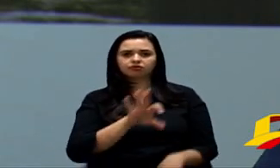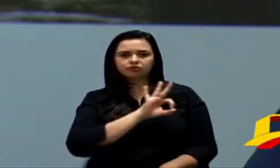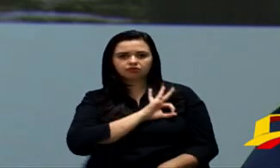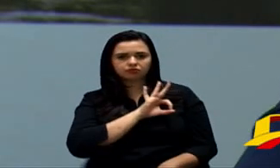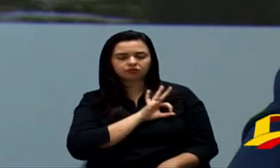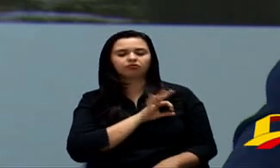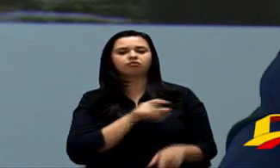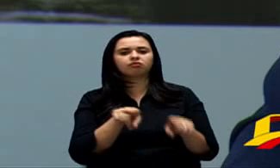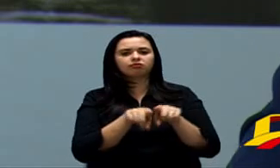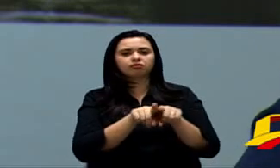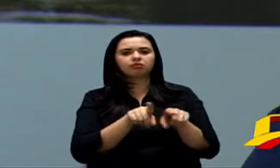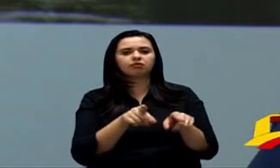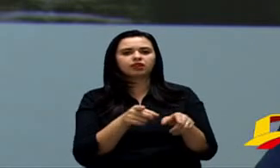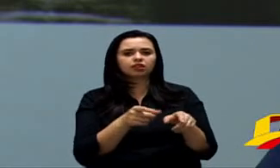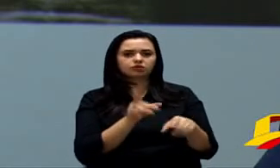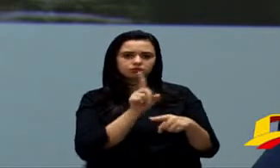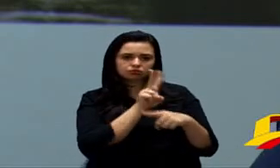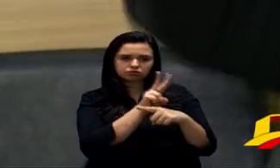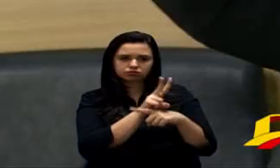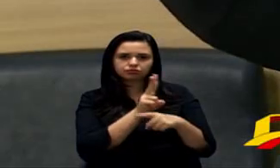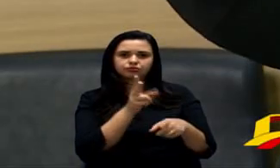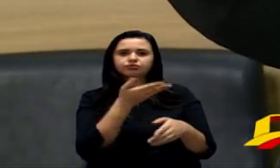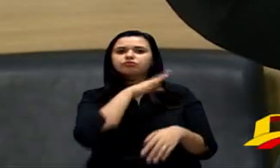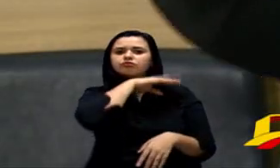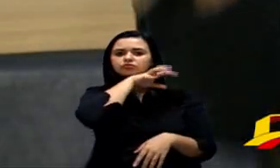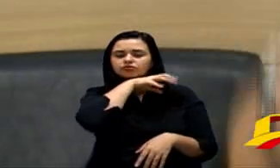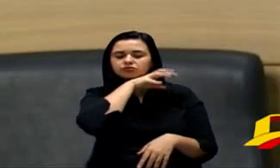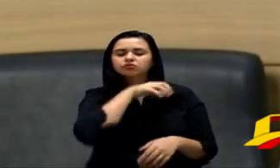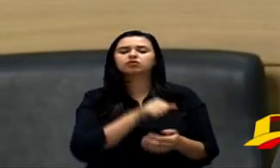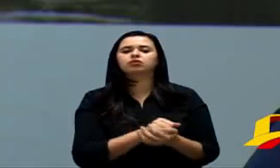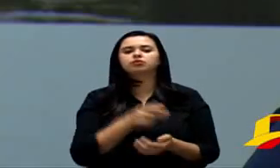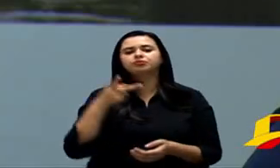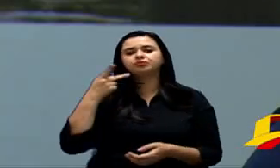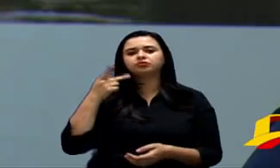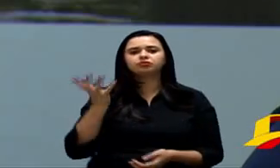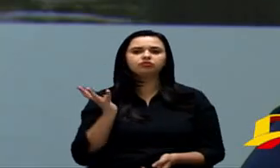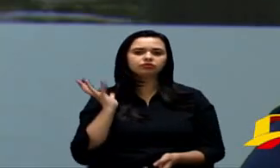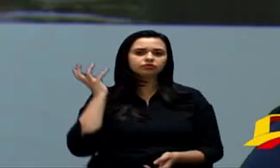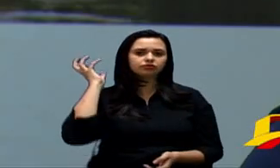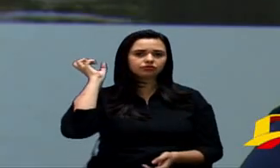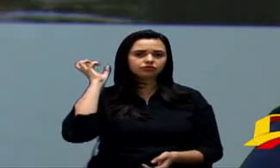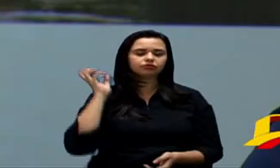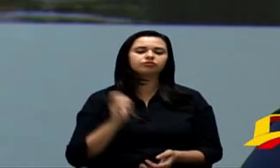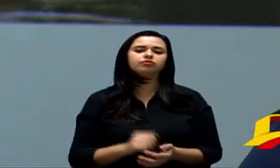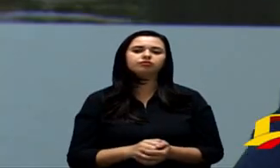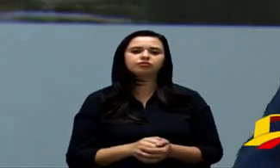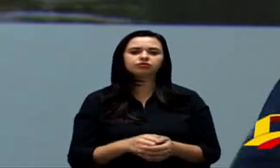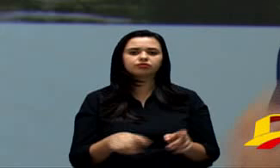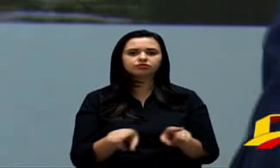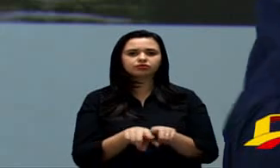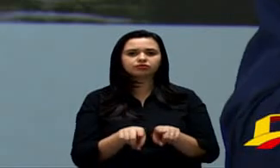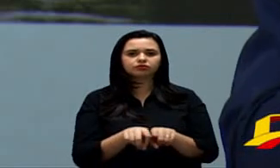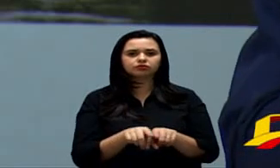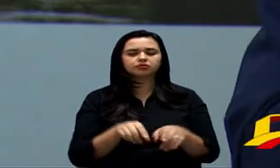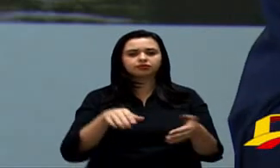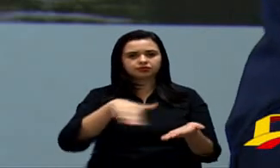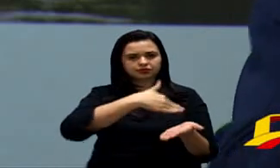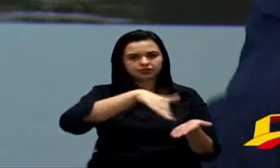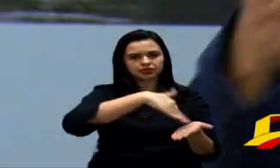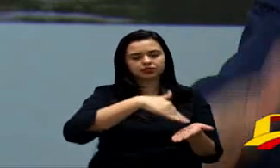animal. Parabéns, Ralf, pelo seu trabalho. Cumprimentar a vereadora Fernanda Garcia, cumprimentar o secretário de Relações aqui,